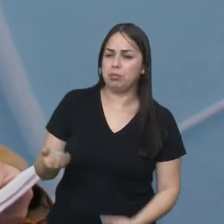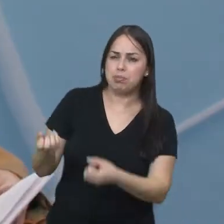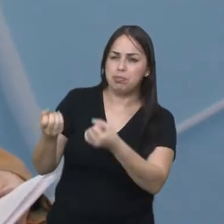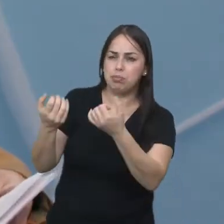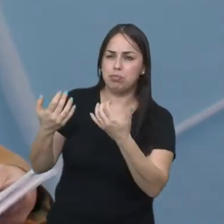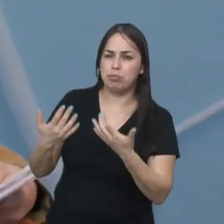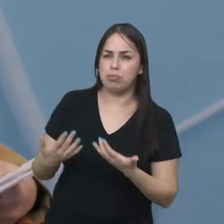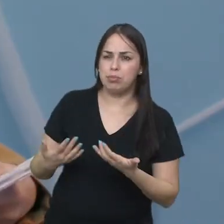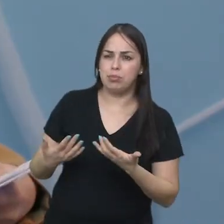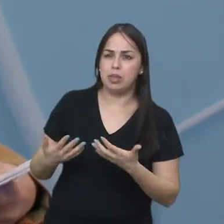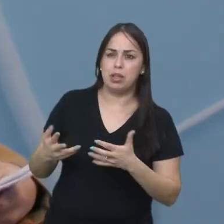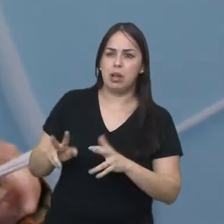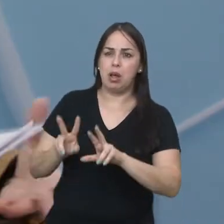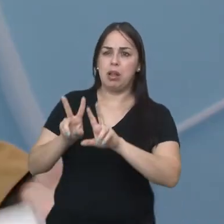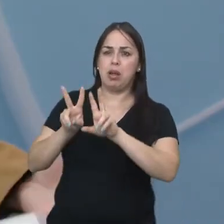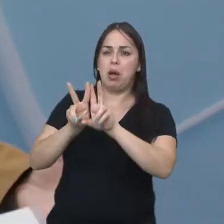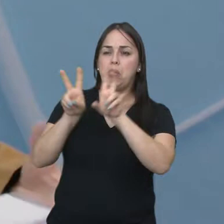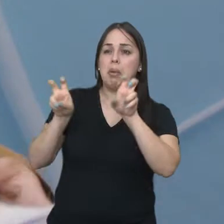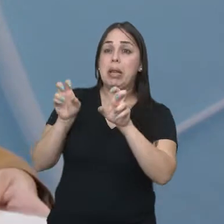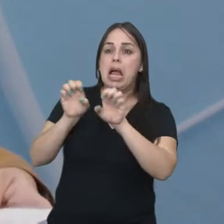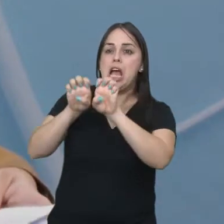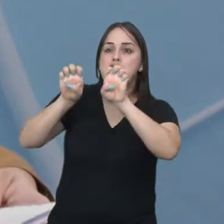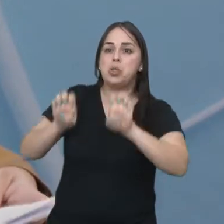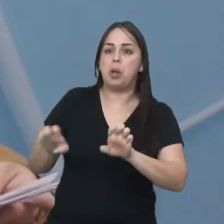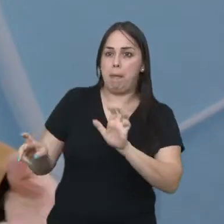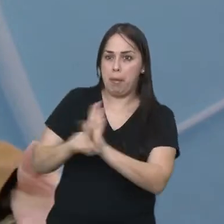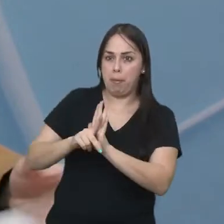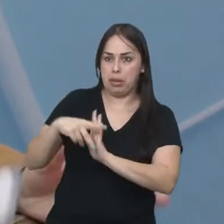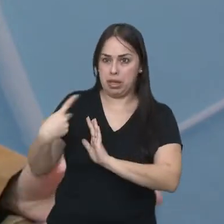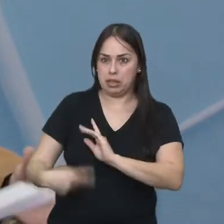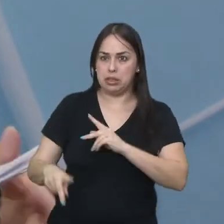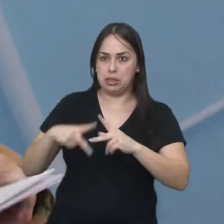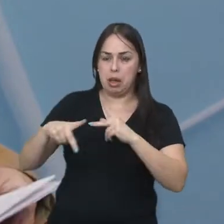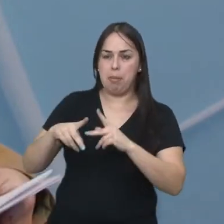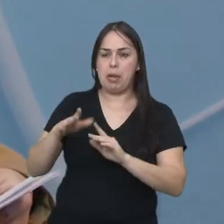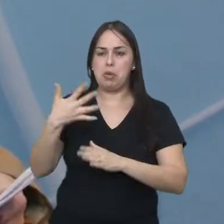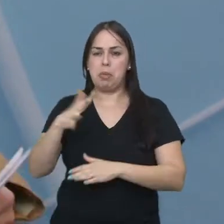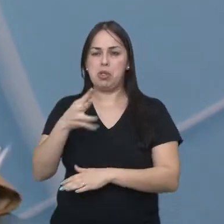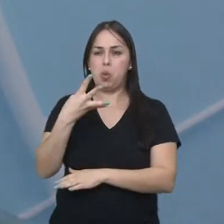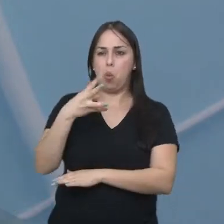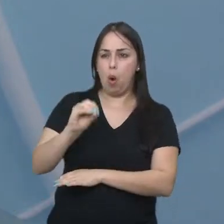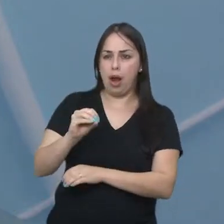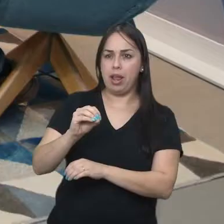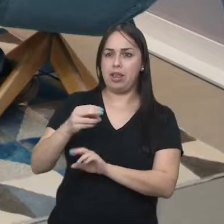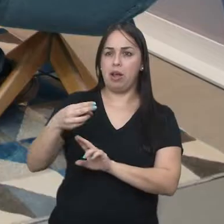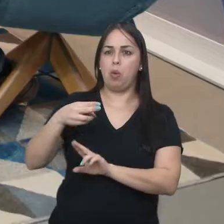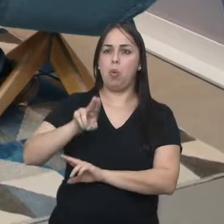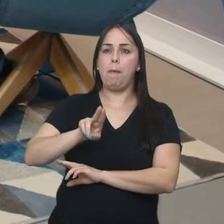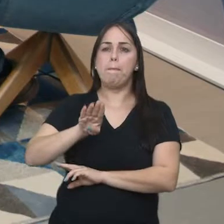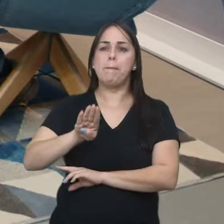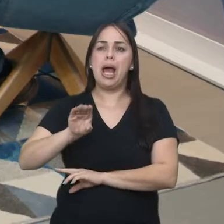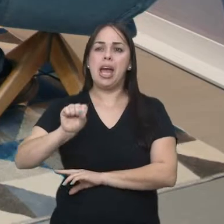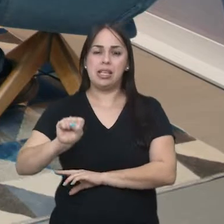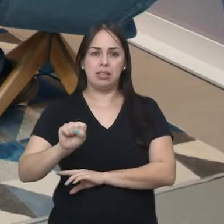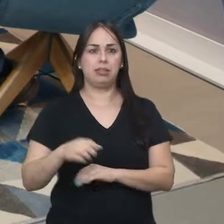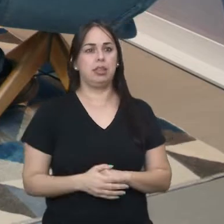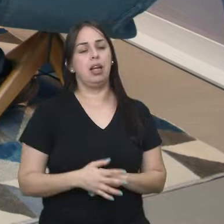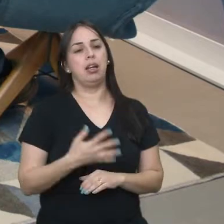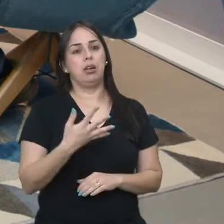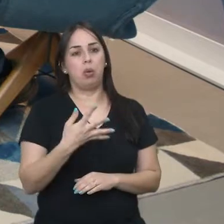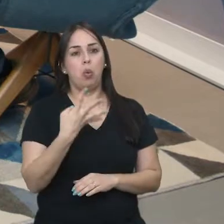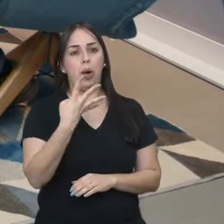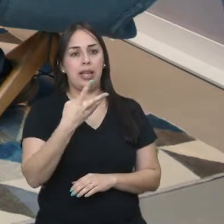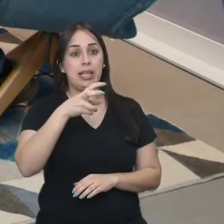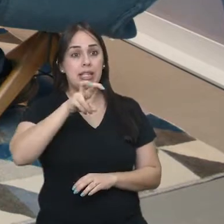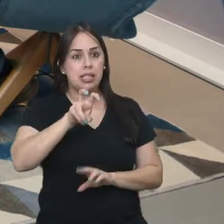um pouquinho para a gente sobre a estrutura aqui da cidade. São mais de 40 UBSs ao todo, não é mesmo? Então, nós temos, 45 unidades